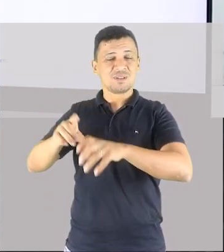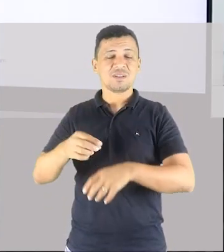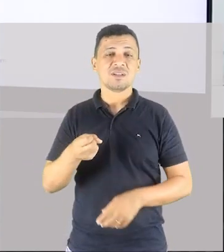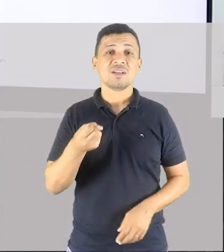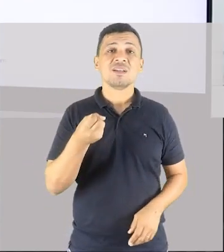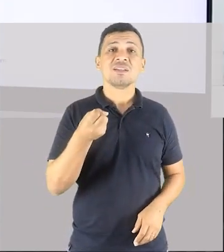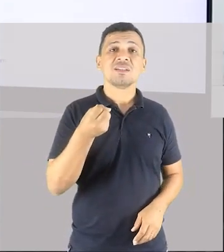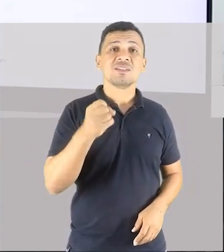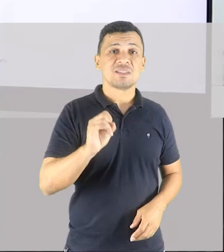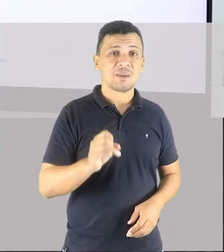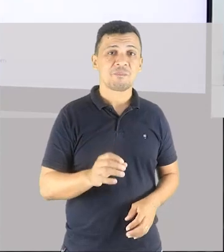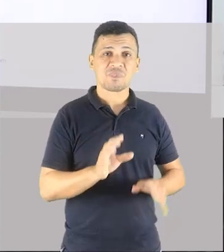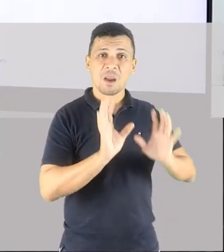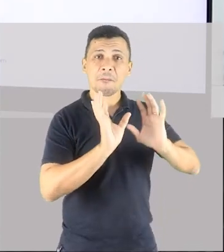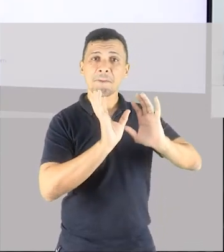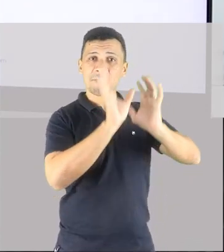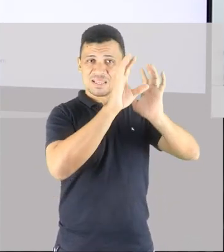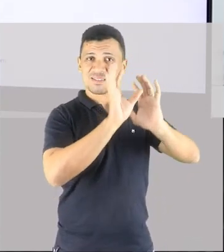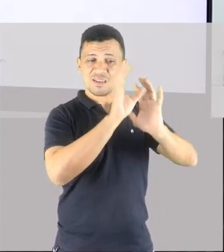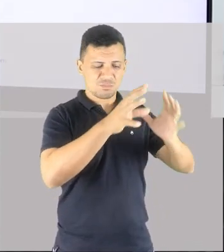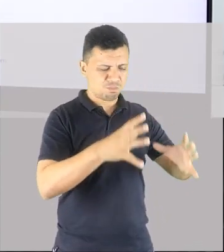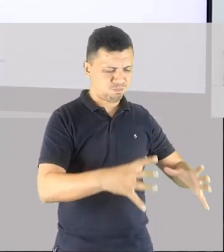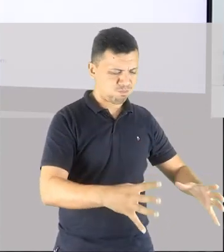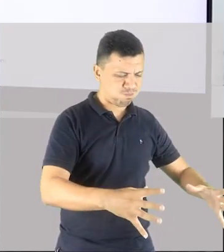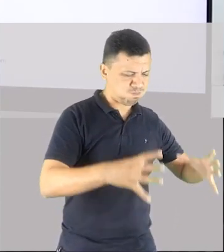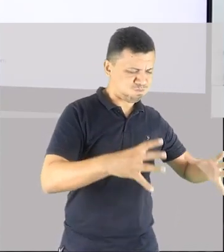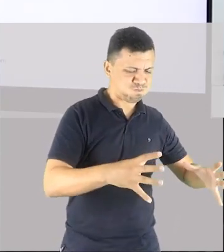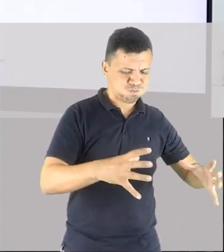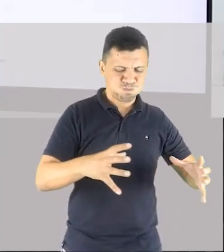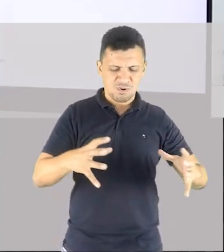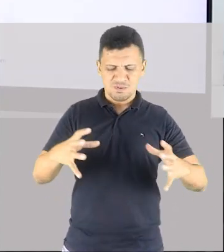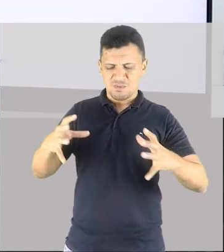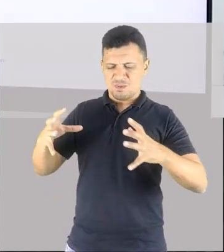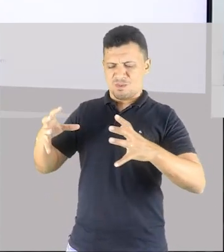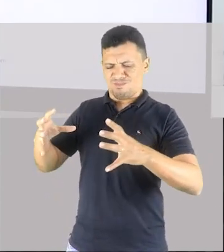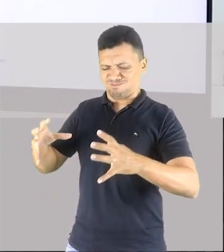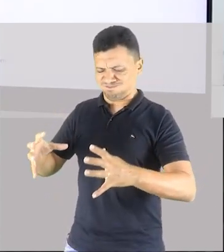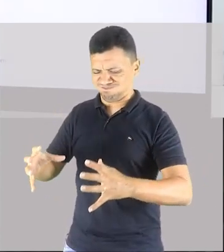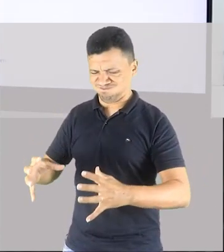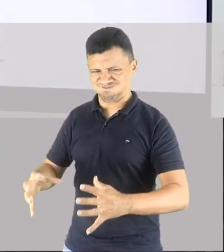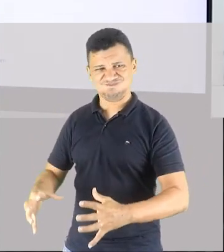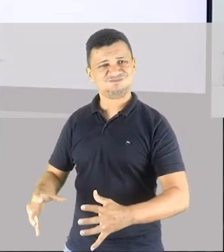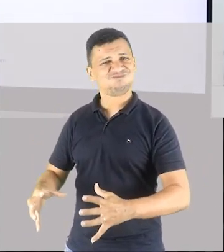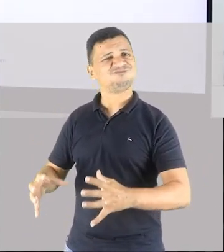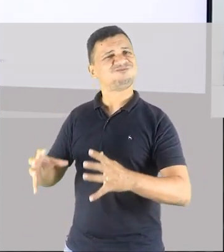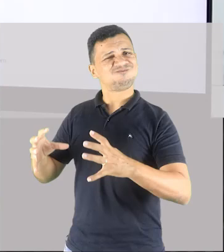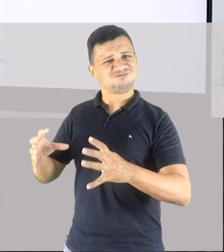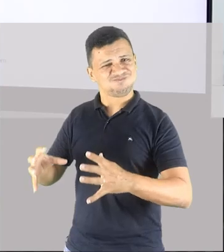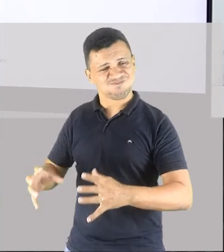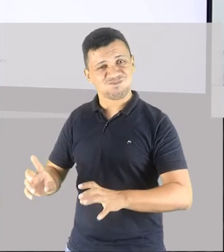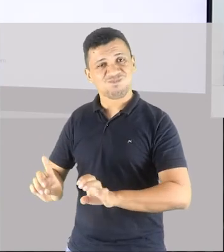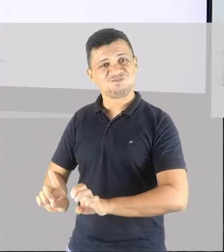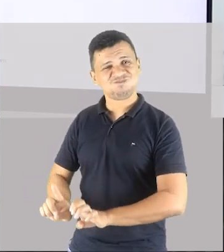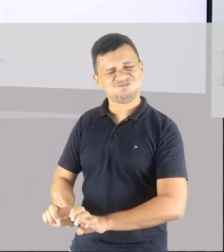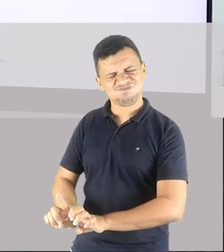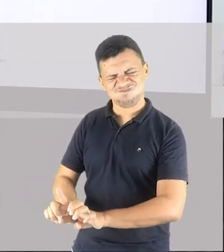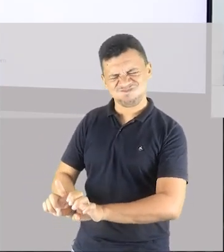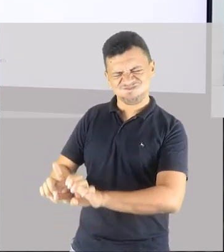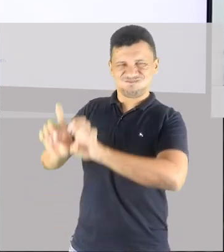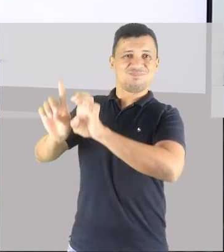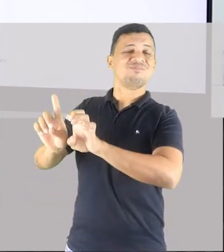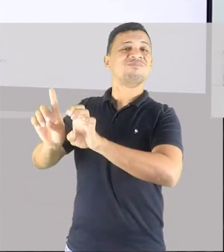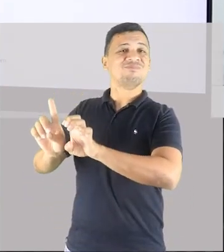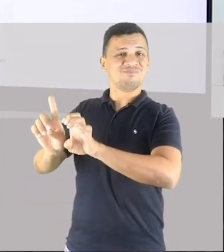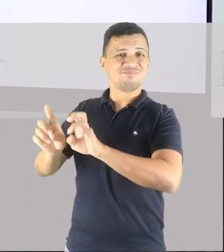pegar uma bola de basquete e afundar na piscina, vocês vão perceber que o empuxo é